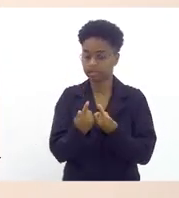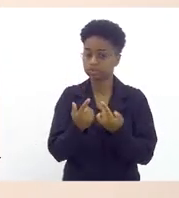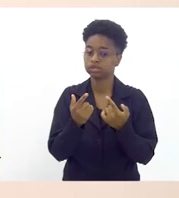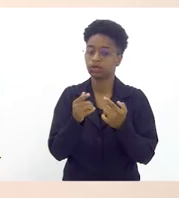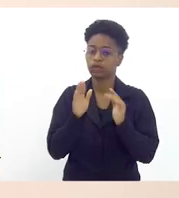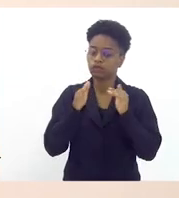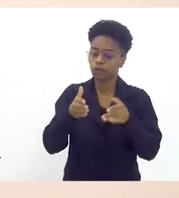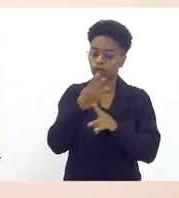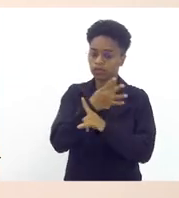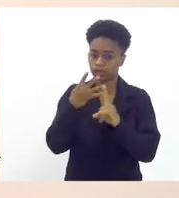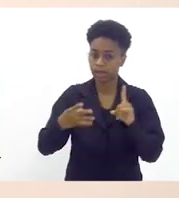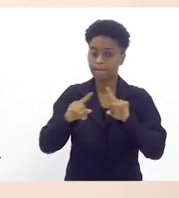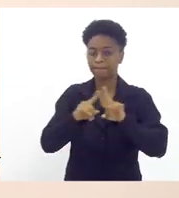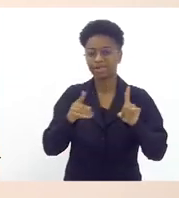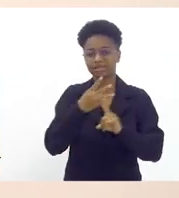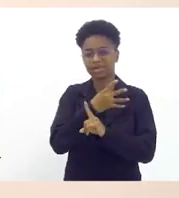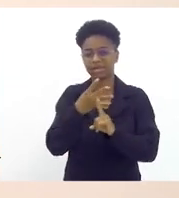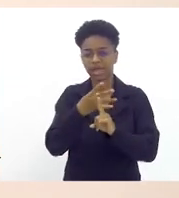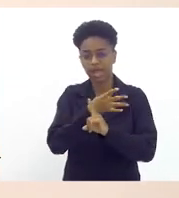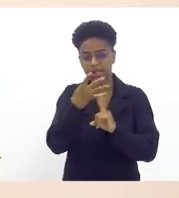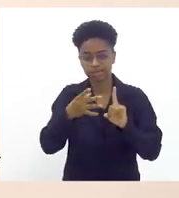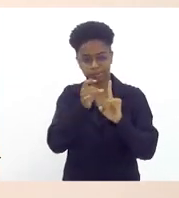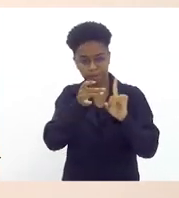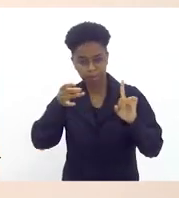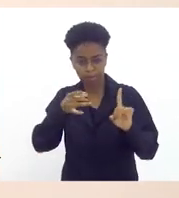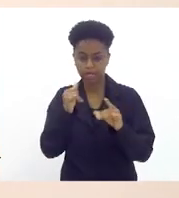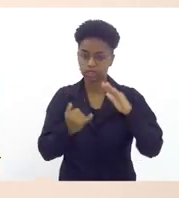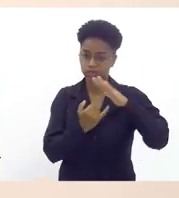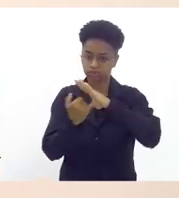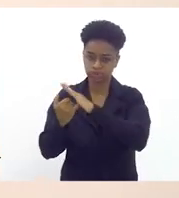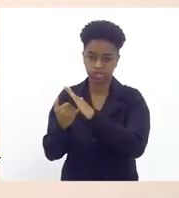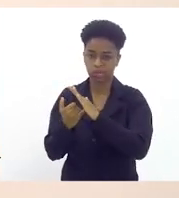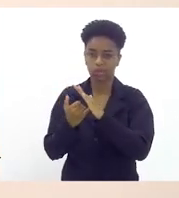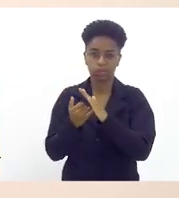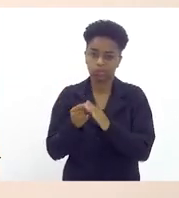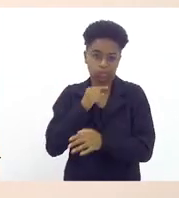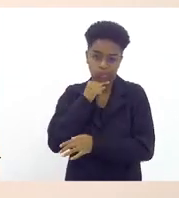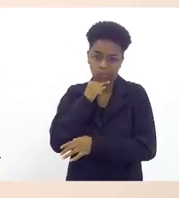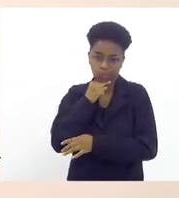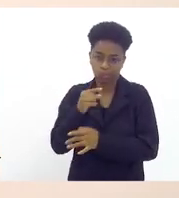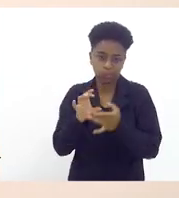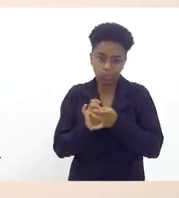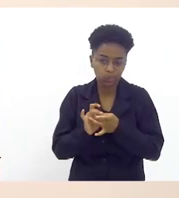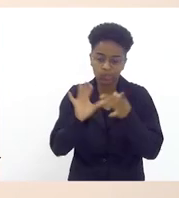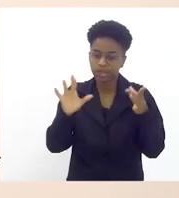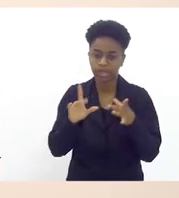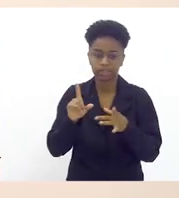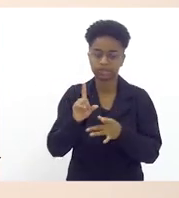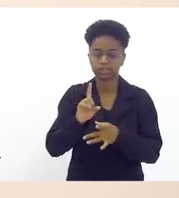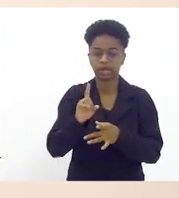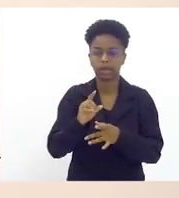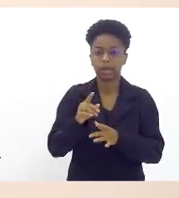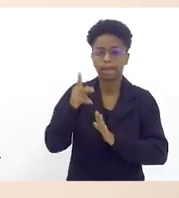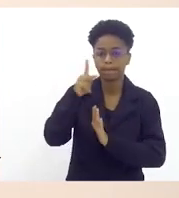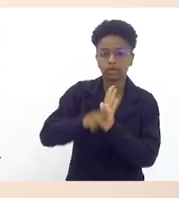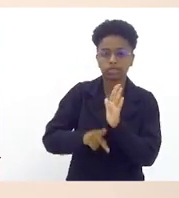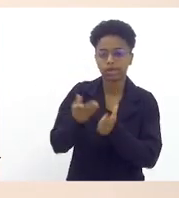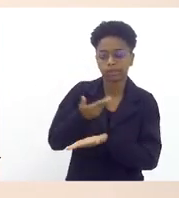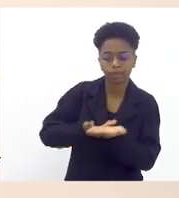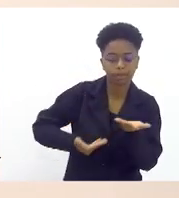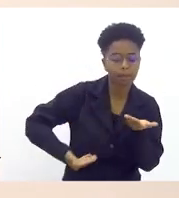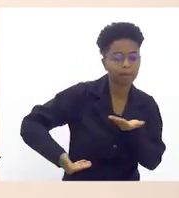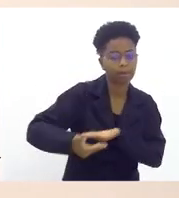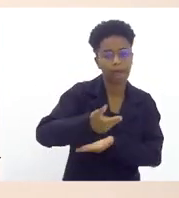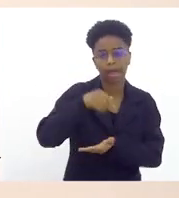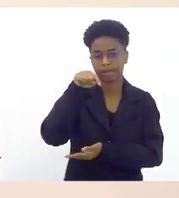a LGBTfobia institucional, ela não deixa que esses projetos transitem, né, dentro da casa. Né, então,